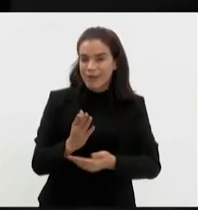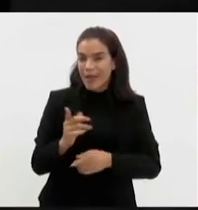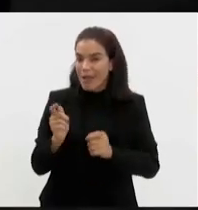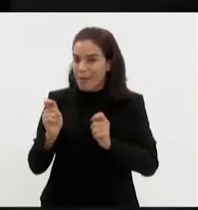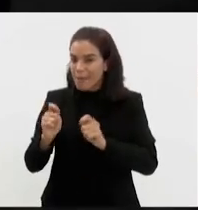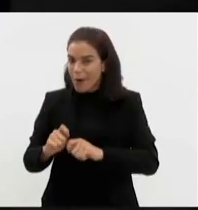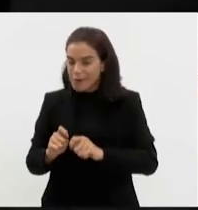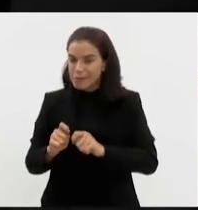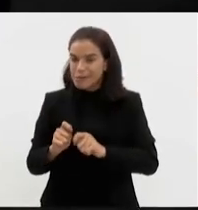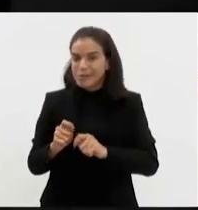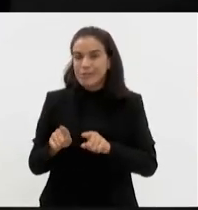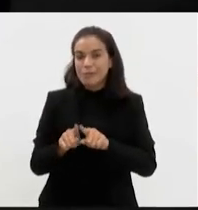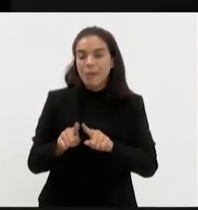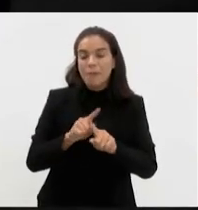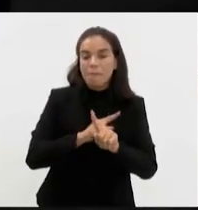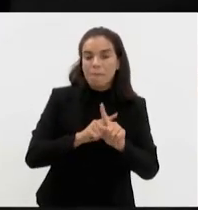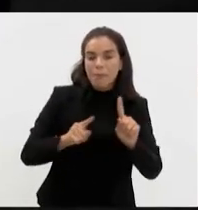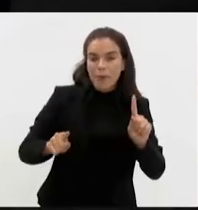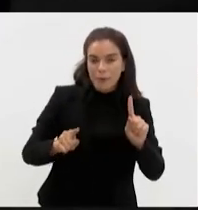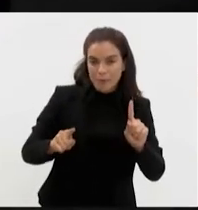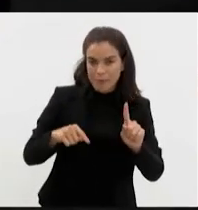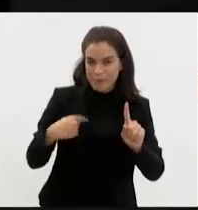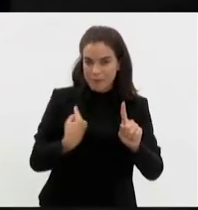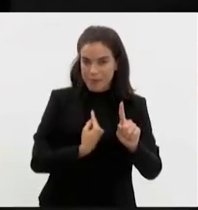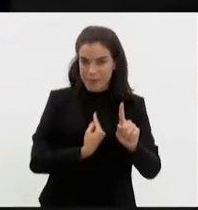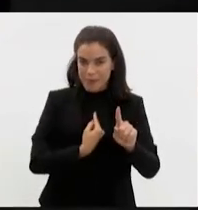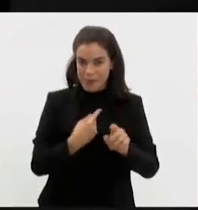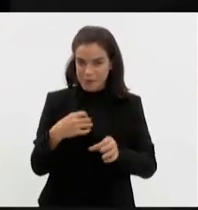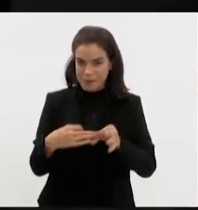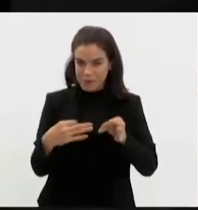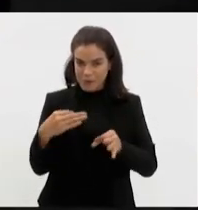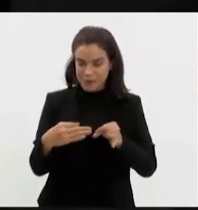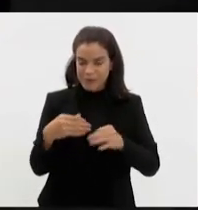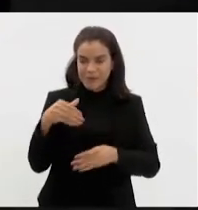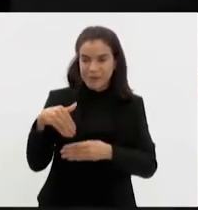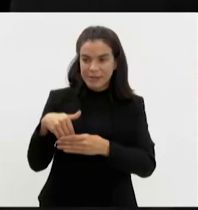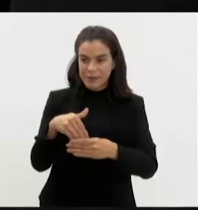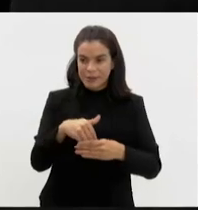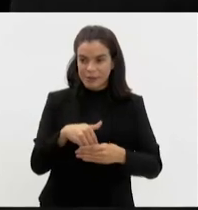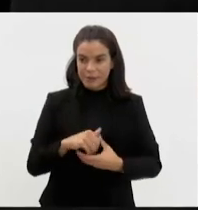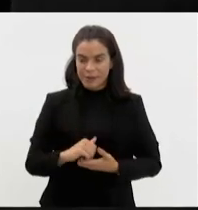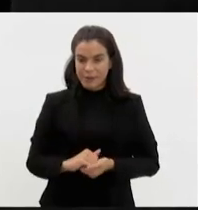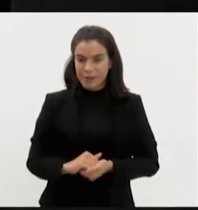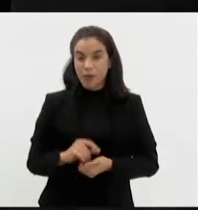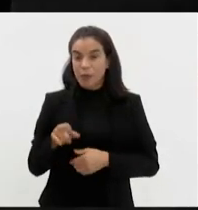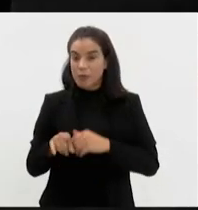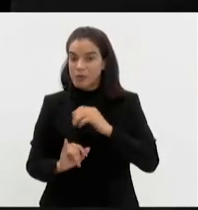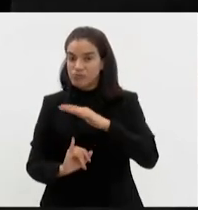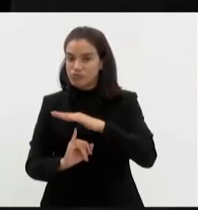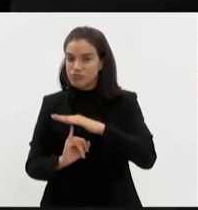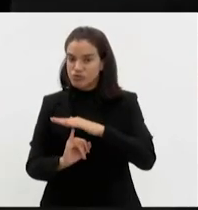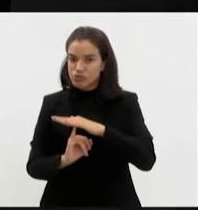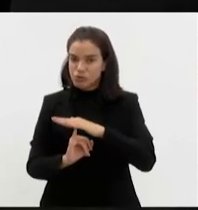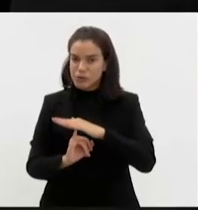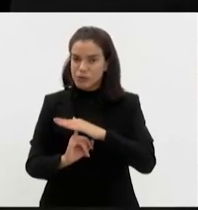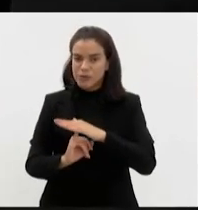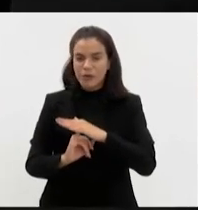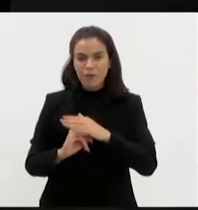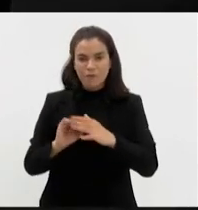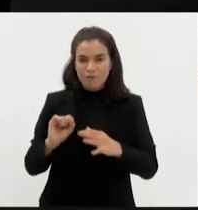aquilo que é proibido para nossa justiça eleitoral uma instituição sólida